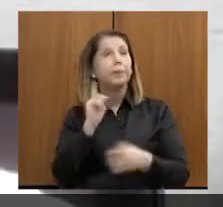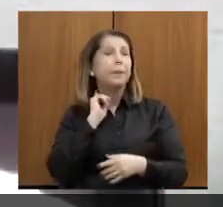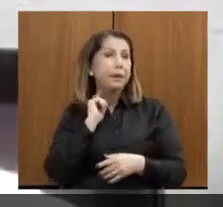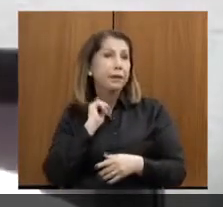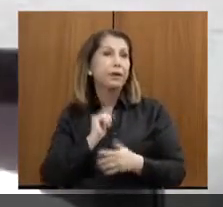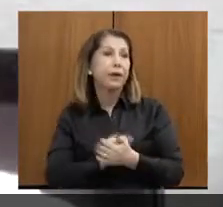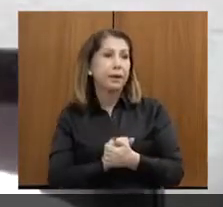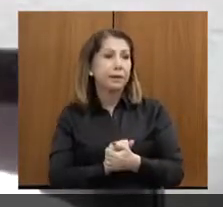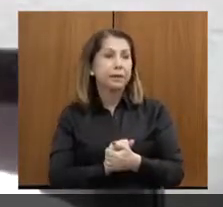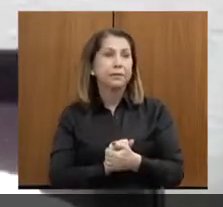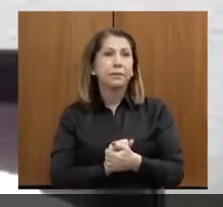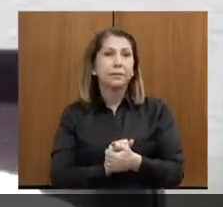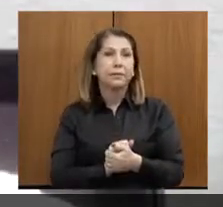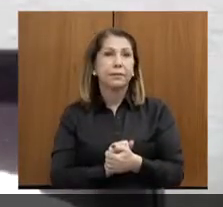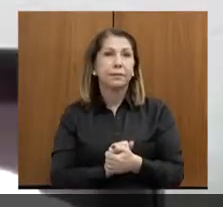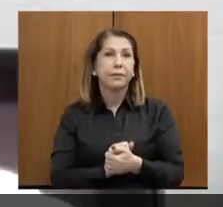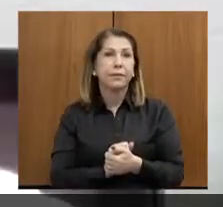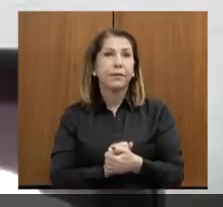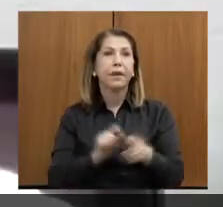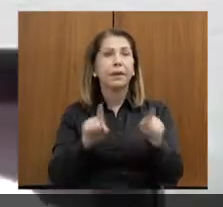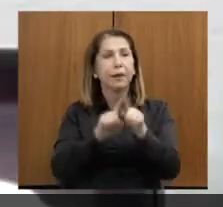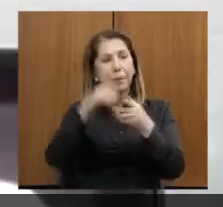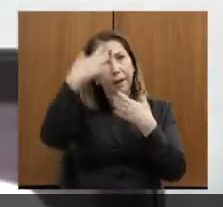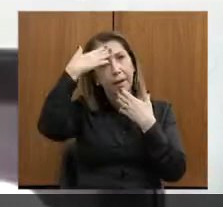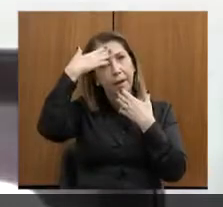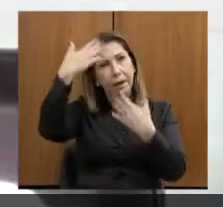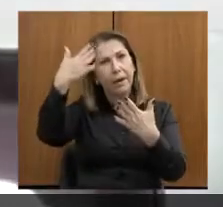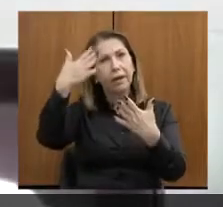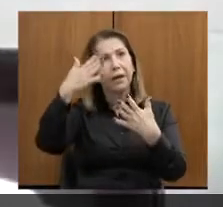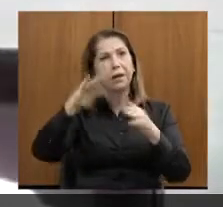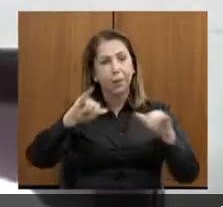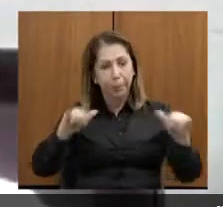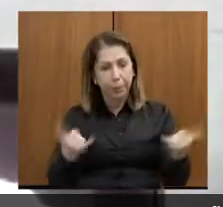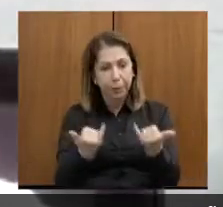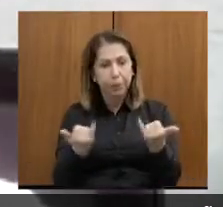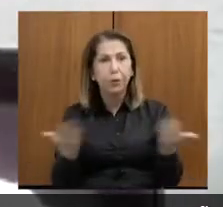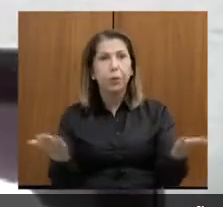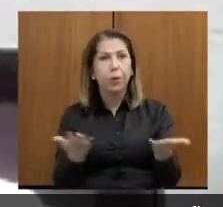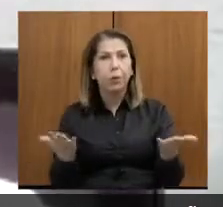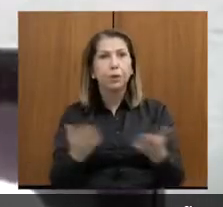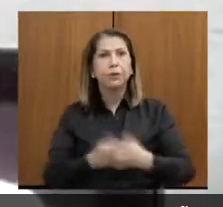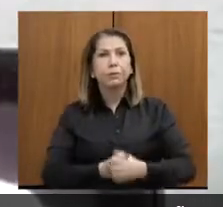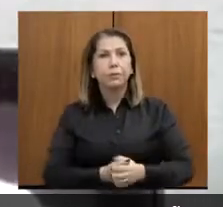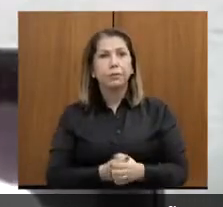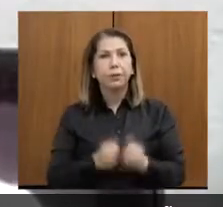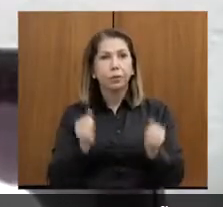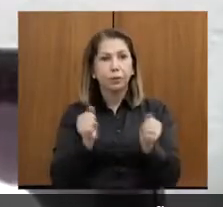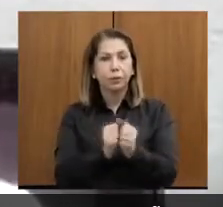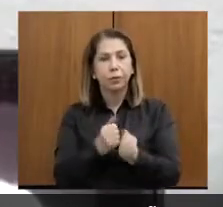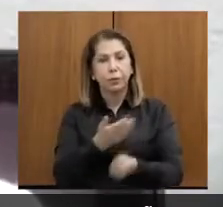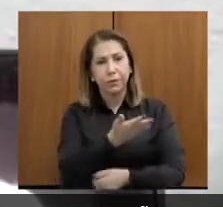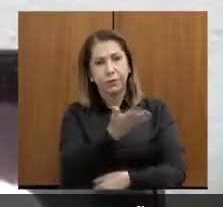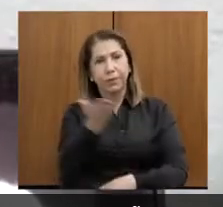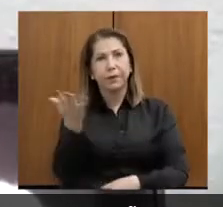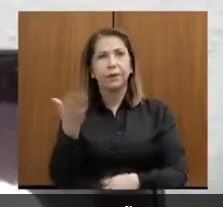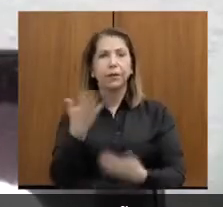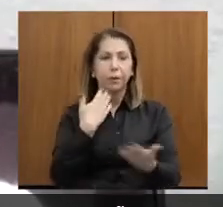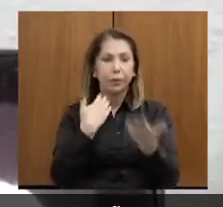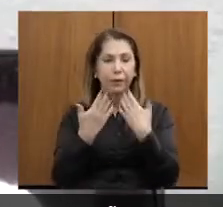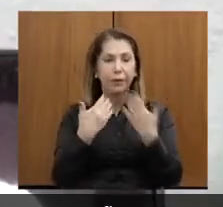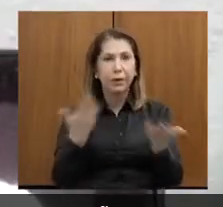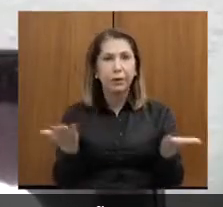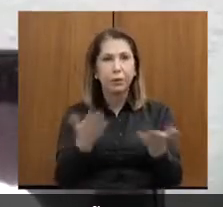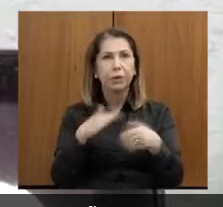Gerais e então eu agradeço por essa possibilidade de estar aqui hoje também tô conversando